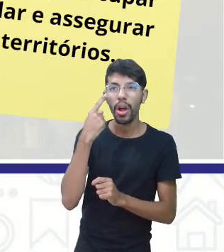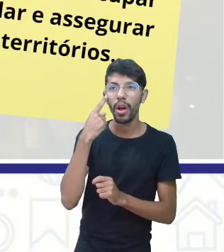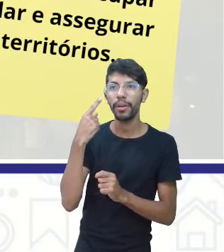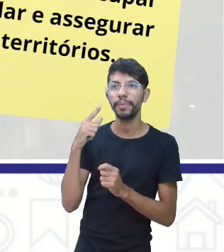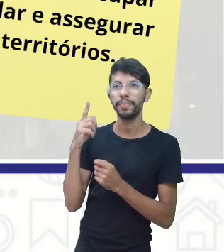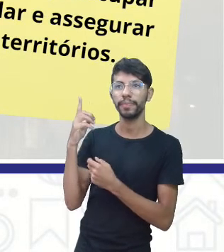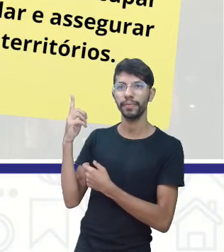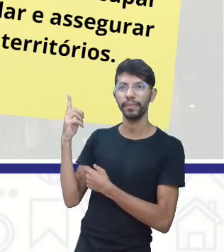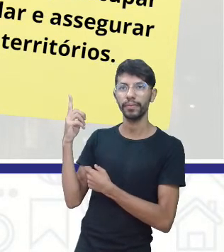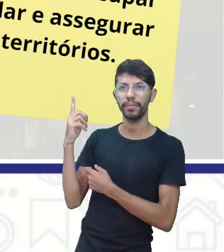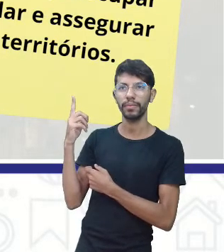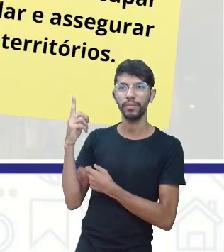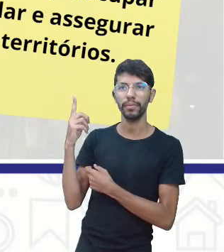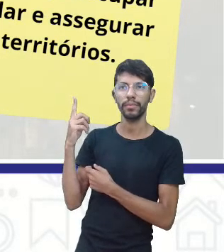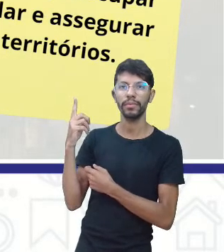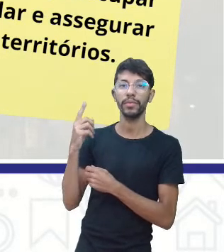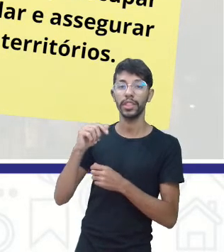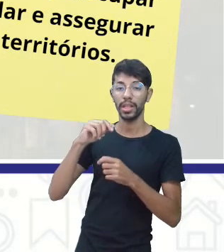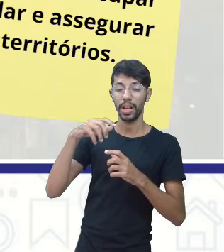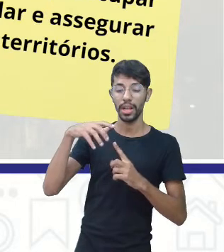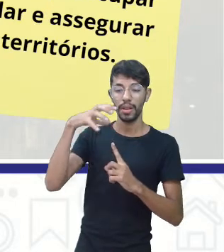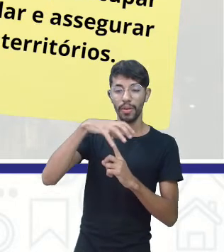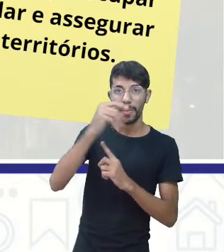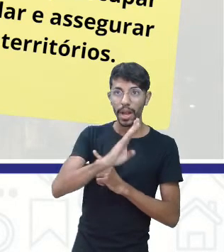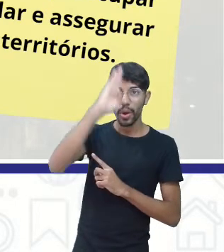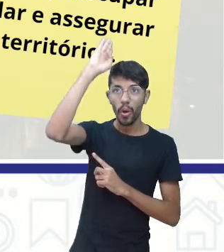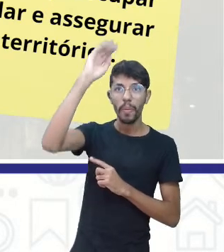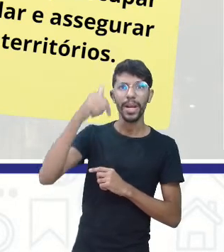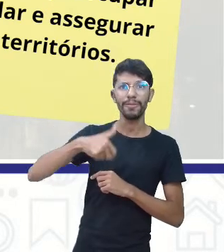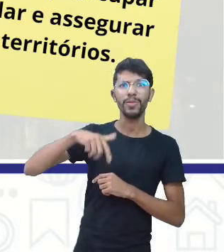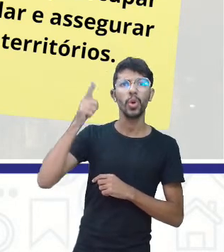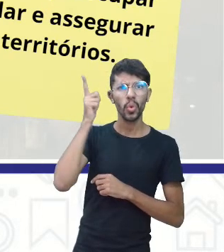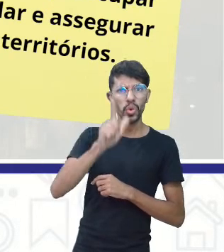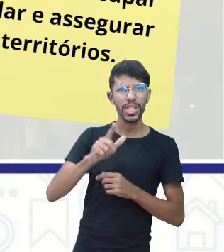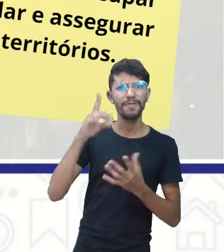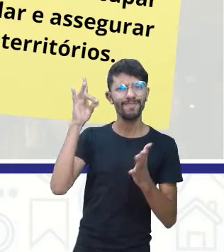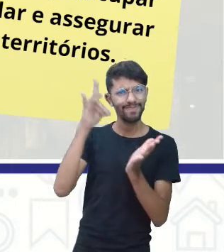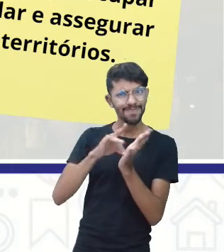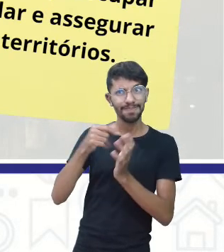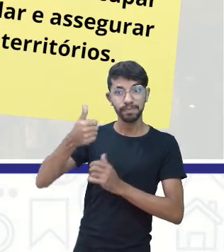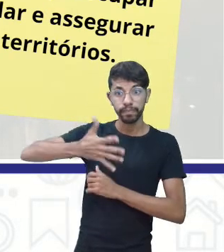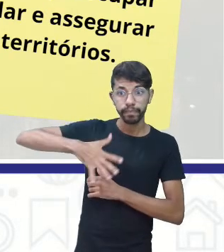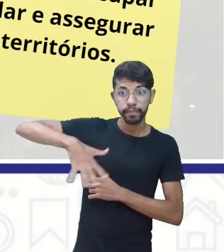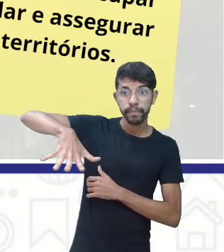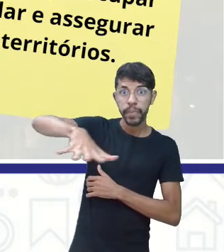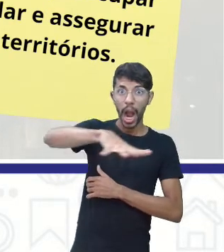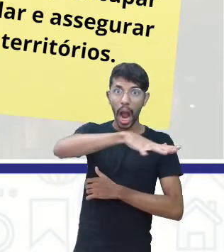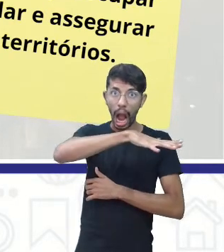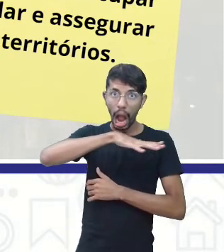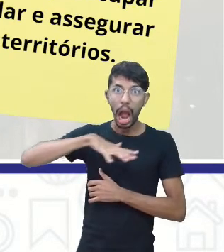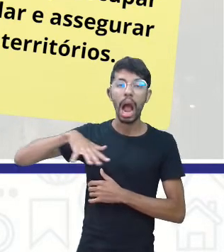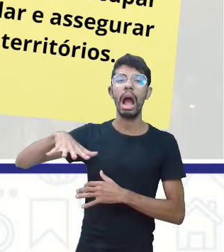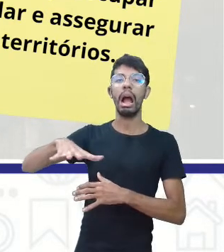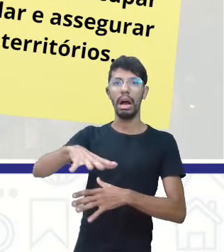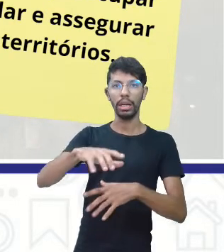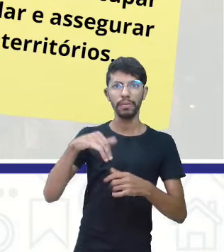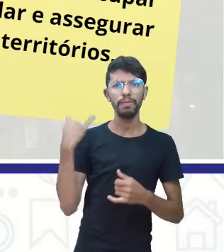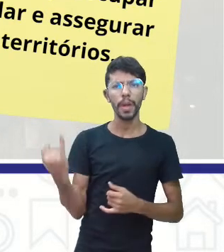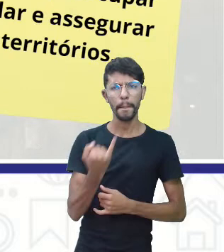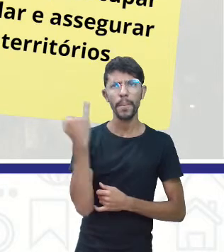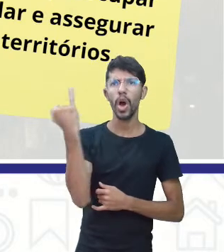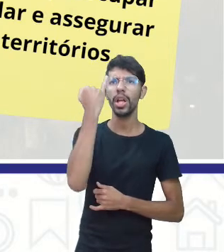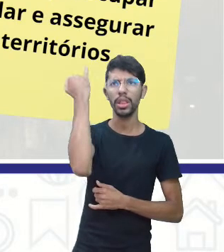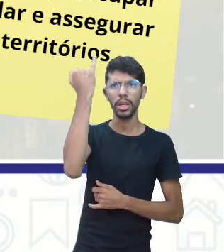aqui. O Império Romano realmente atingiu uma grande dimensão. Foi um império de uma enorme extensão e conquistou um território muito importante, né, que é